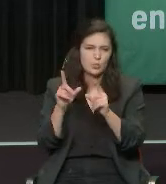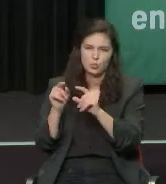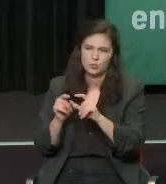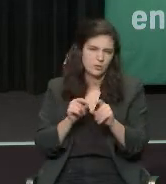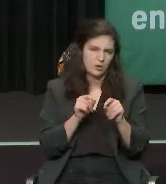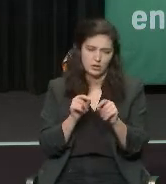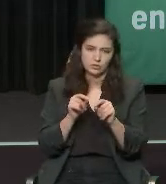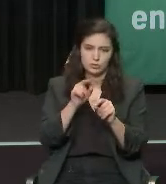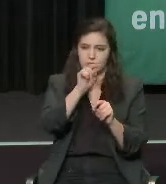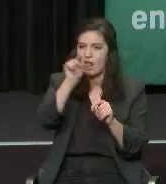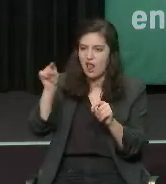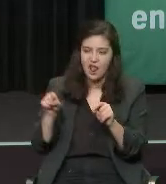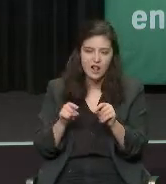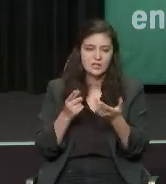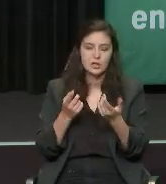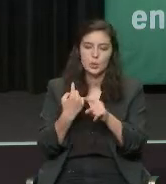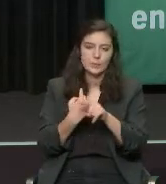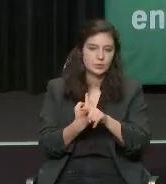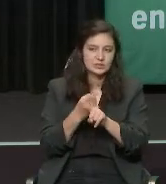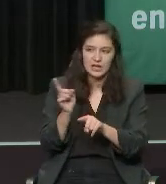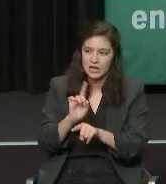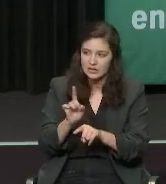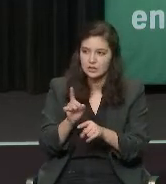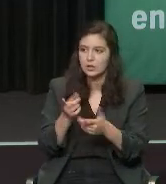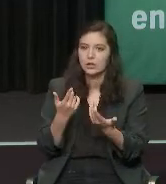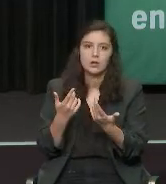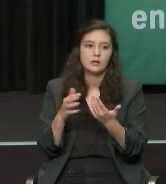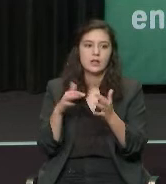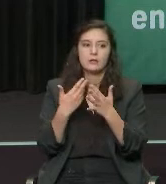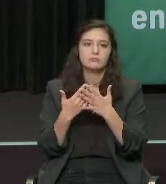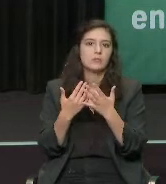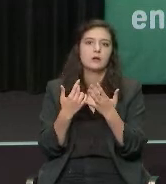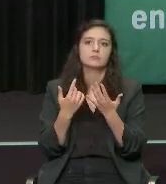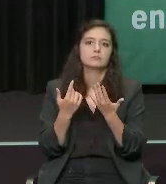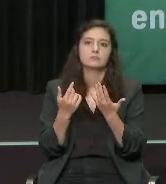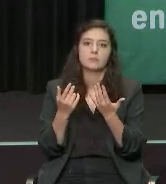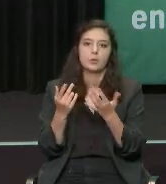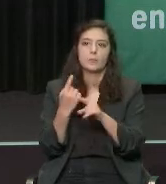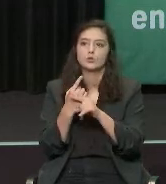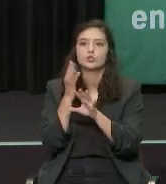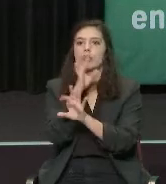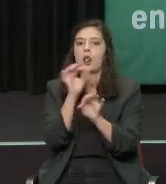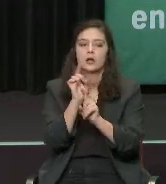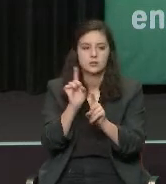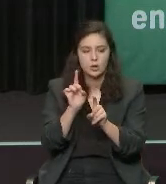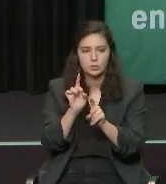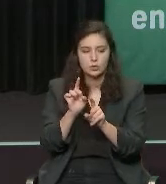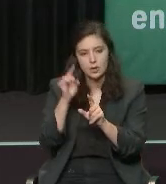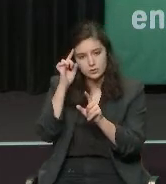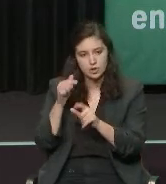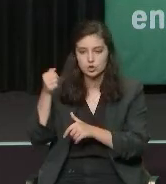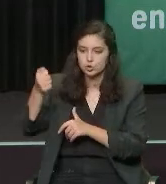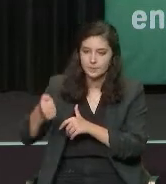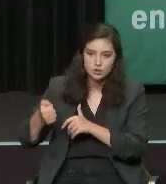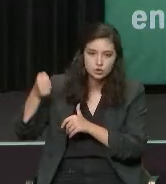sítios, não é uma questão, não é a última Coca-Cola do deserto. Descubram a maneira de levar os pastores, levar